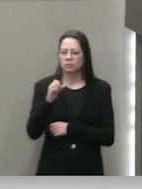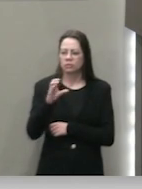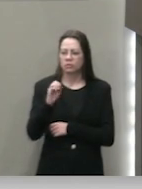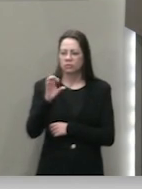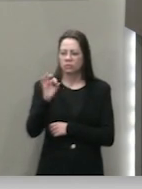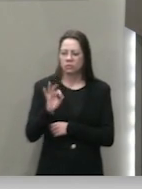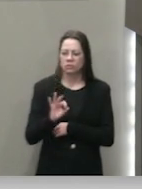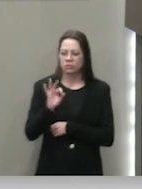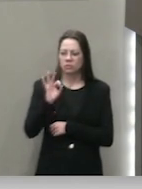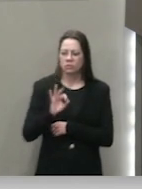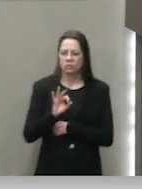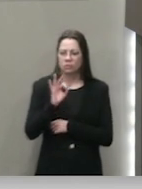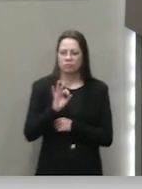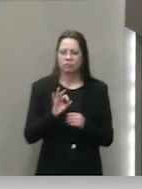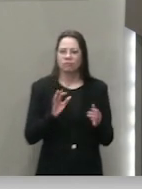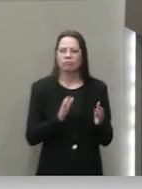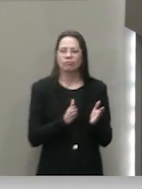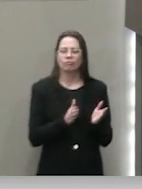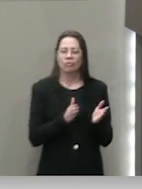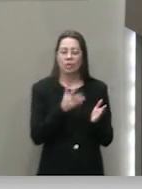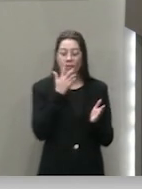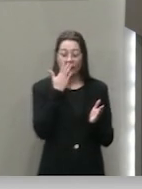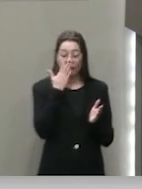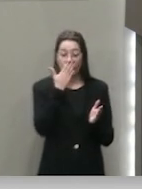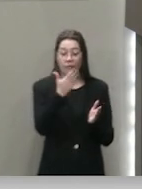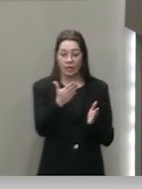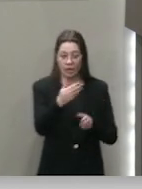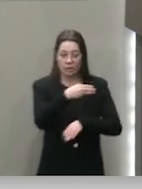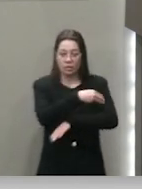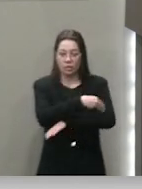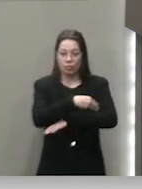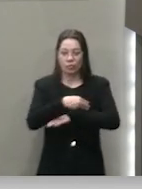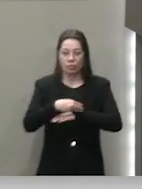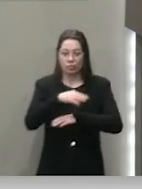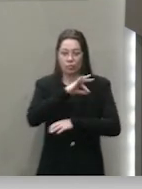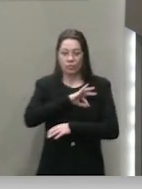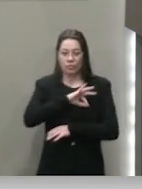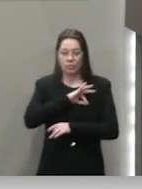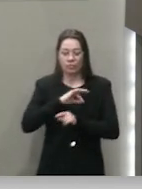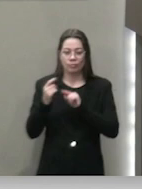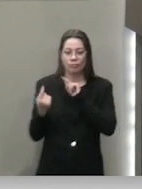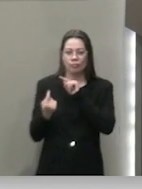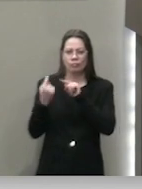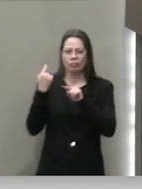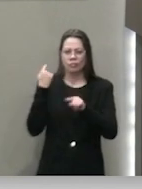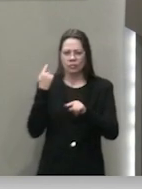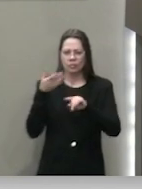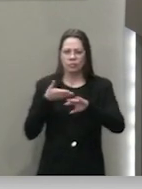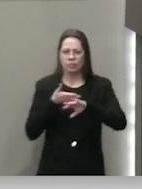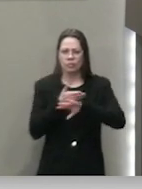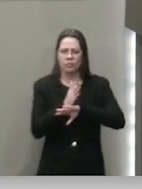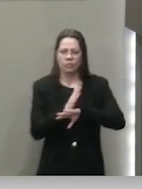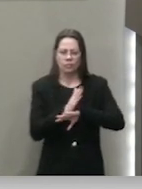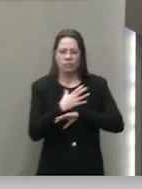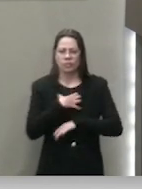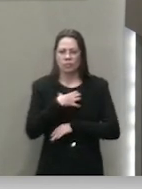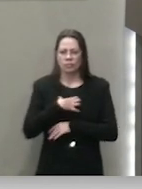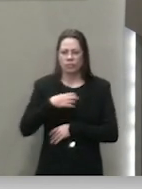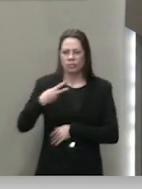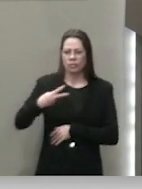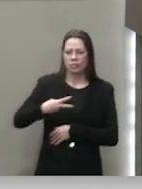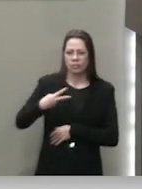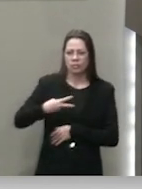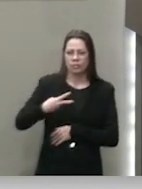prejuízo frente ao piso nacional do magistério. Um professor lá atrás, em 2010, que entrava no magistério nível